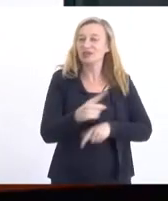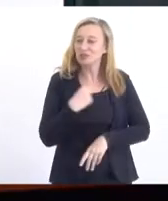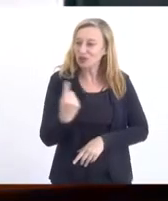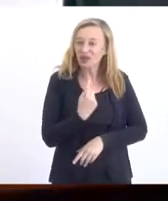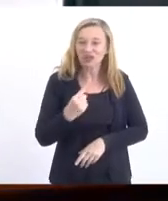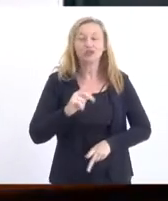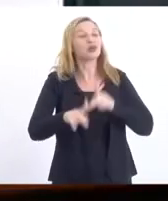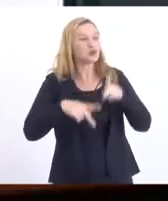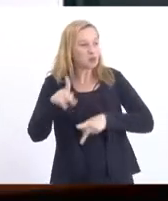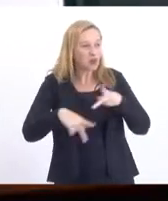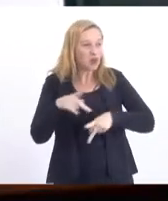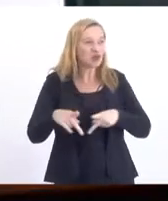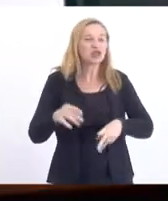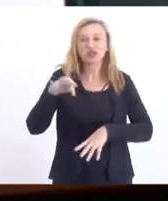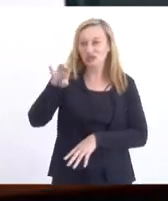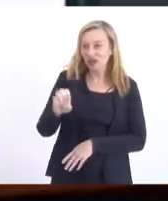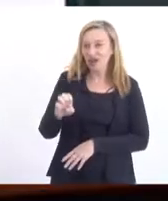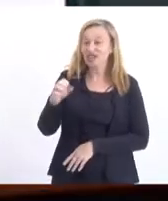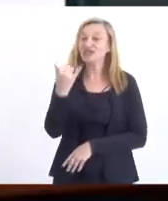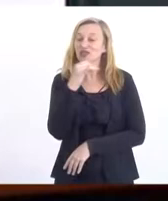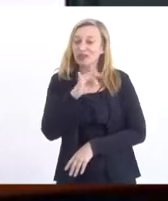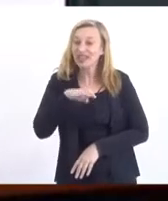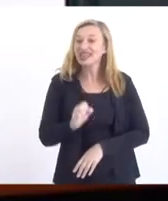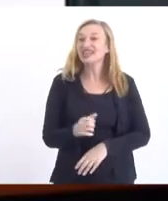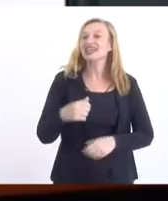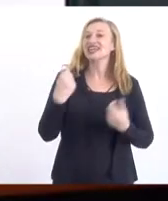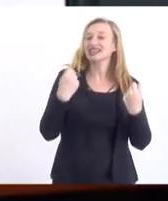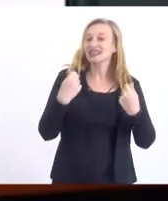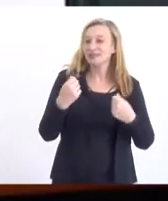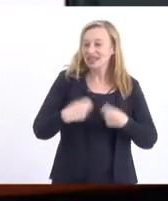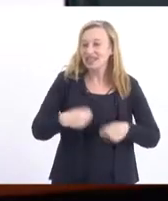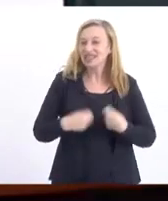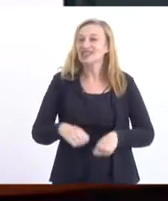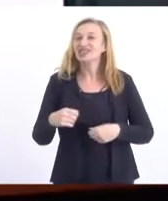por nossa população do Noroeste Fluminense que tanto necessita. Um abraço a